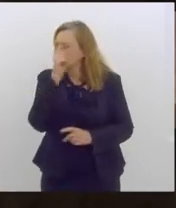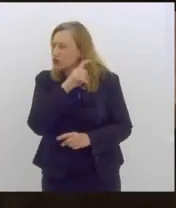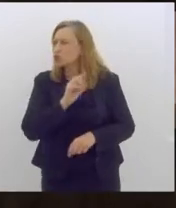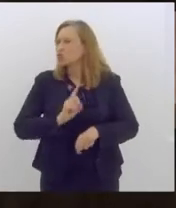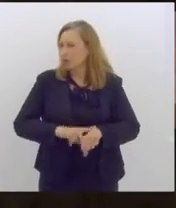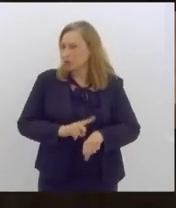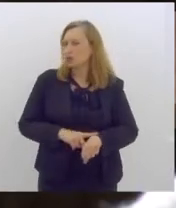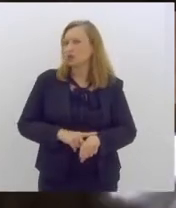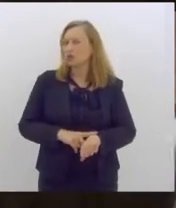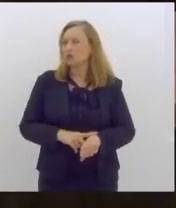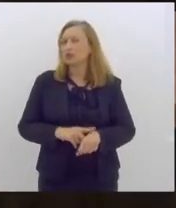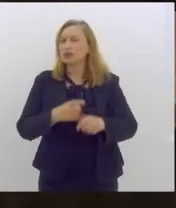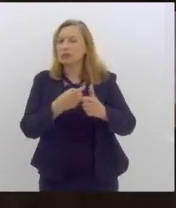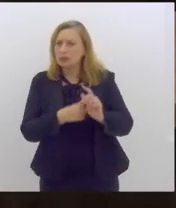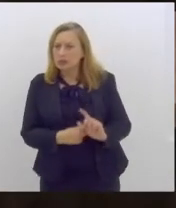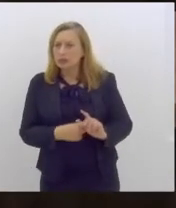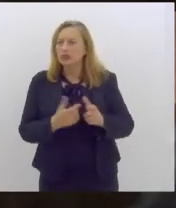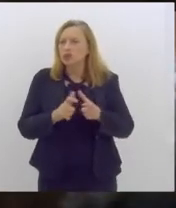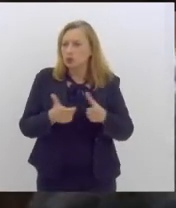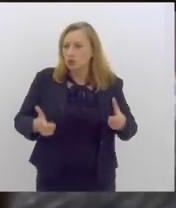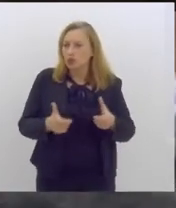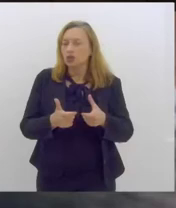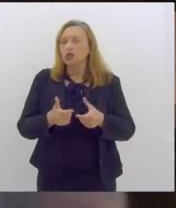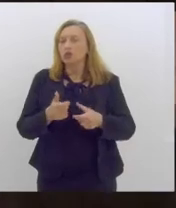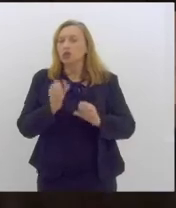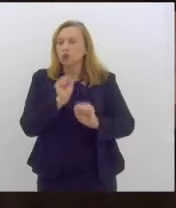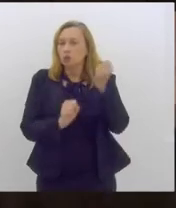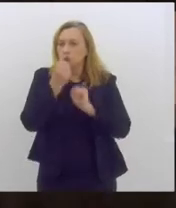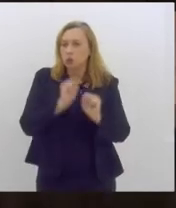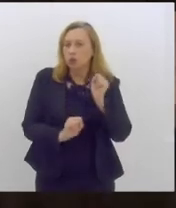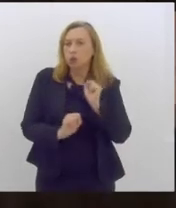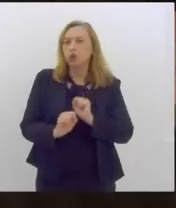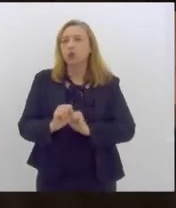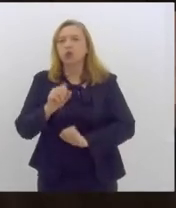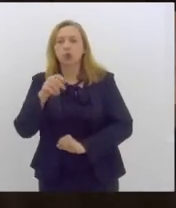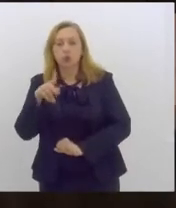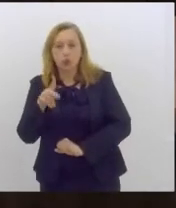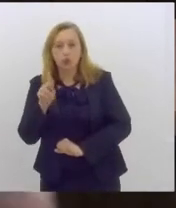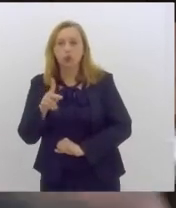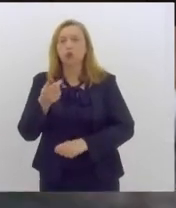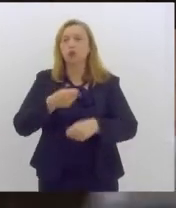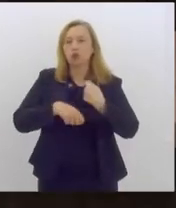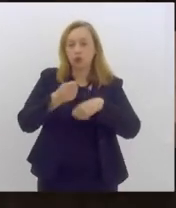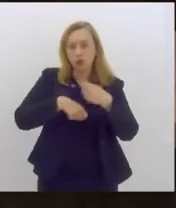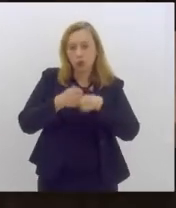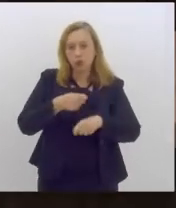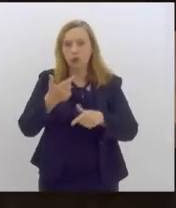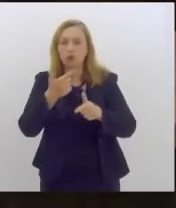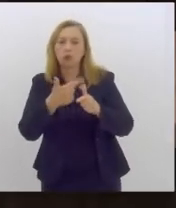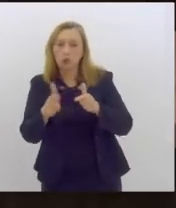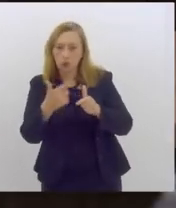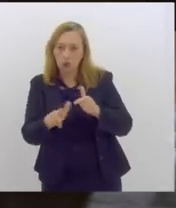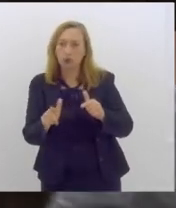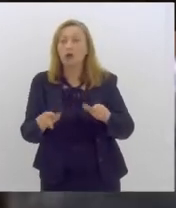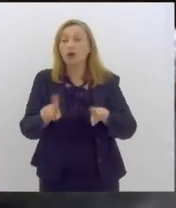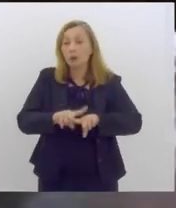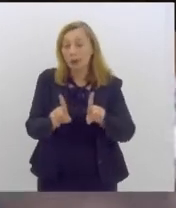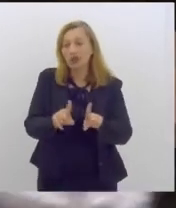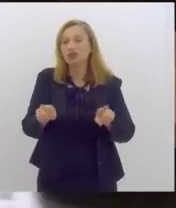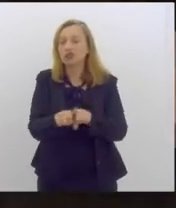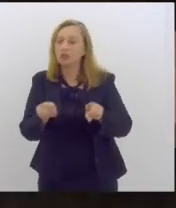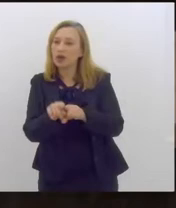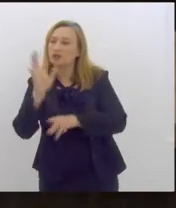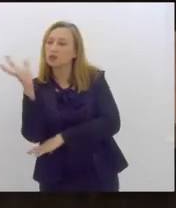difícil de dependência crescente da indústria do petróleo o que evidentemente um problema econômico mas é também um problema